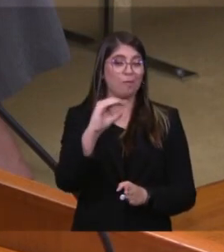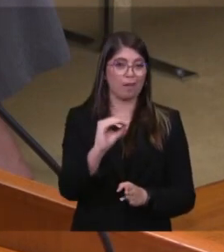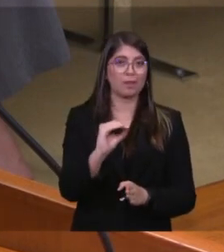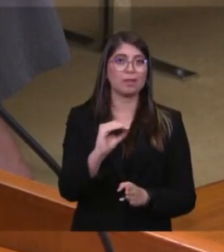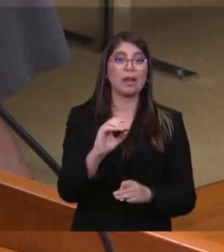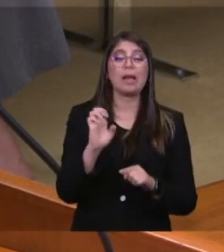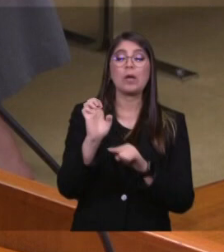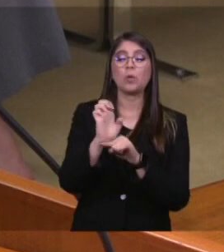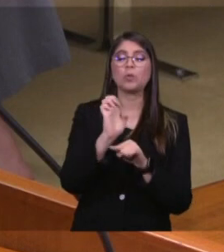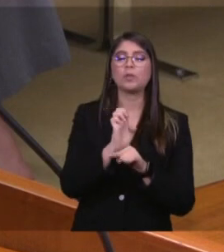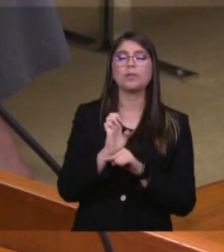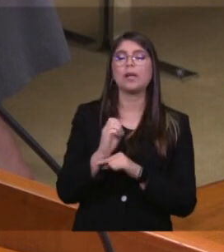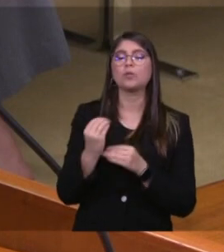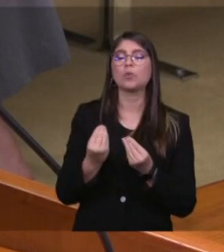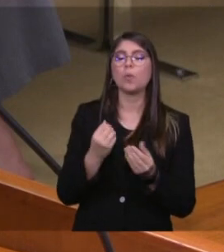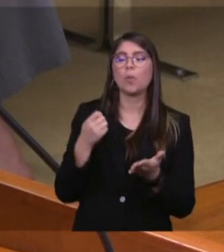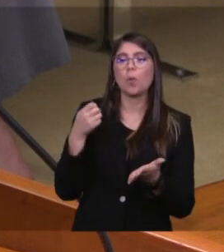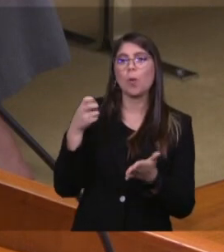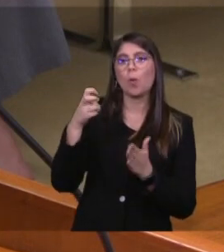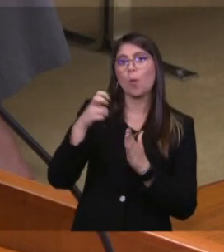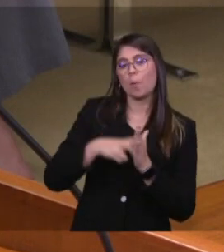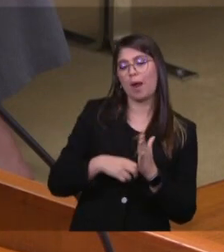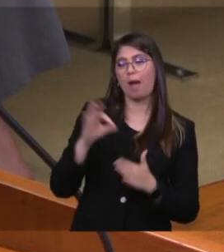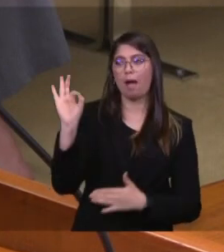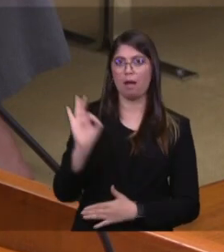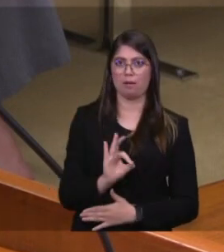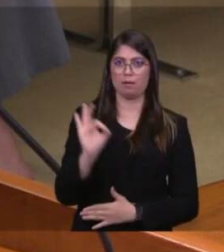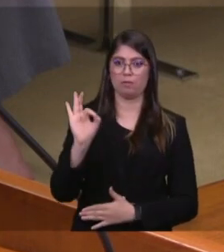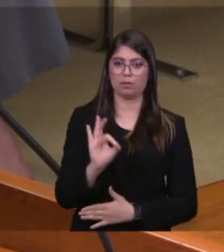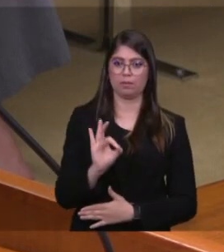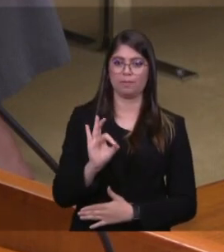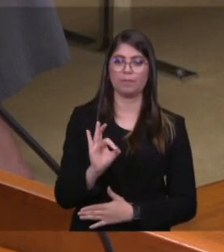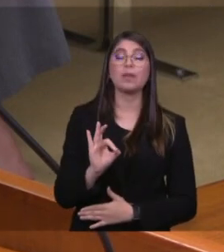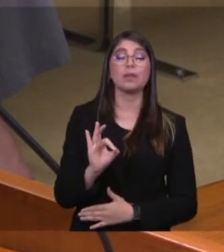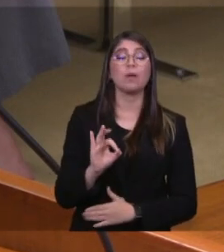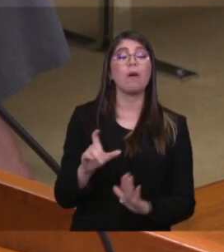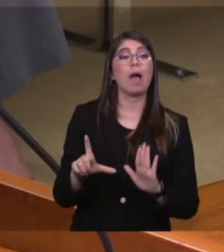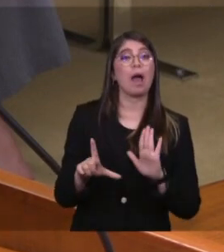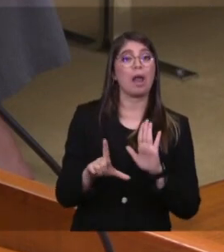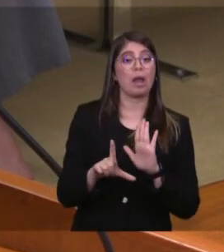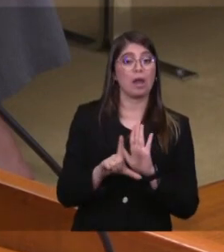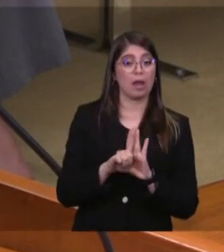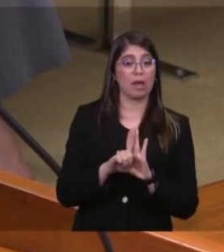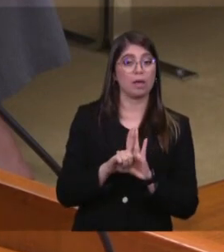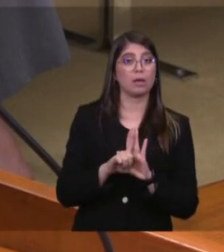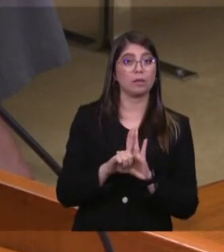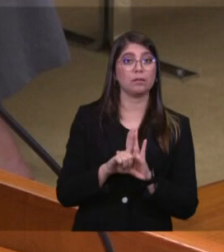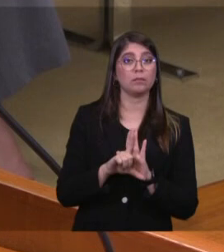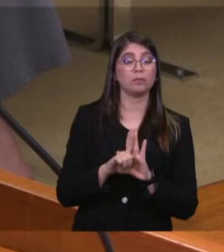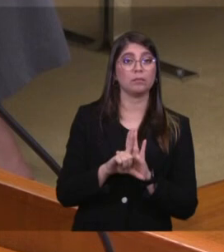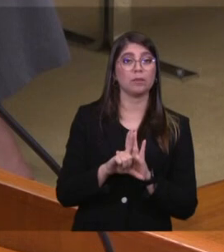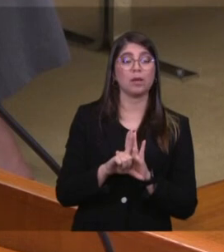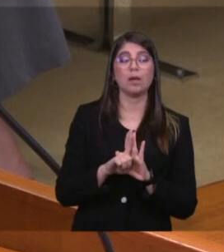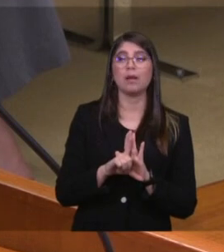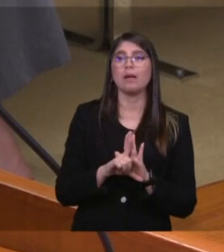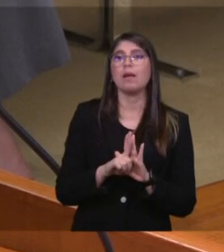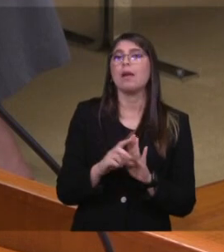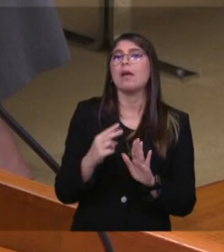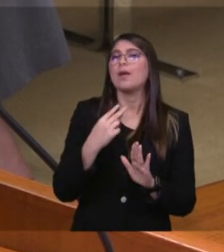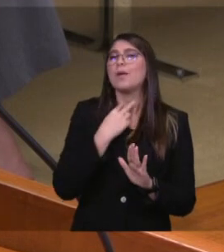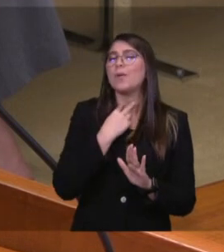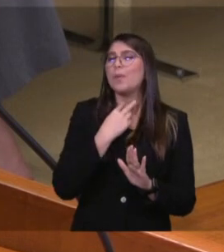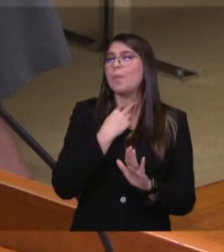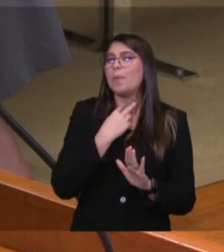pelos estados para cobrarem o diferencial de alíquota. A legislação infraconstitucional não pode